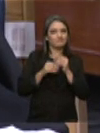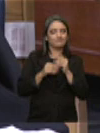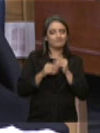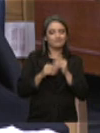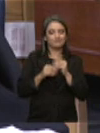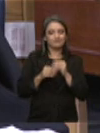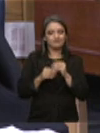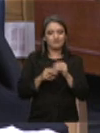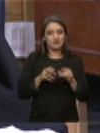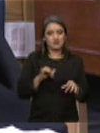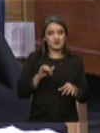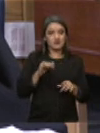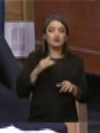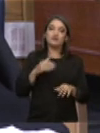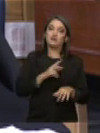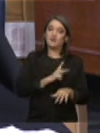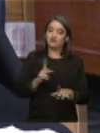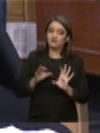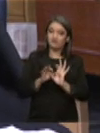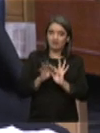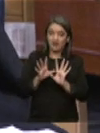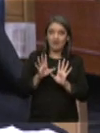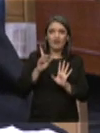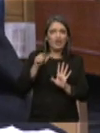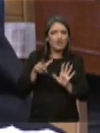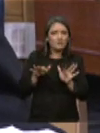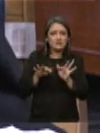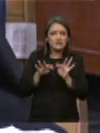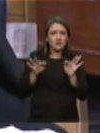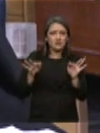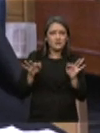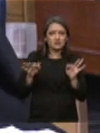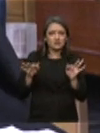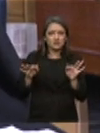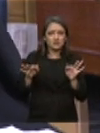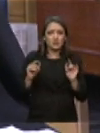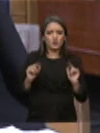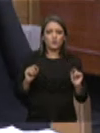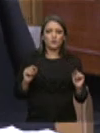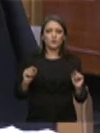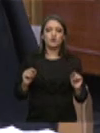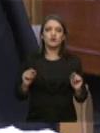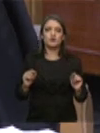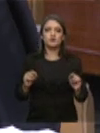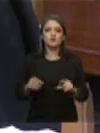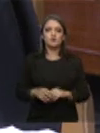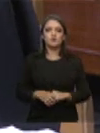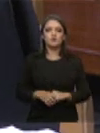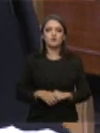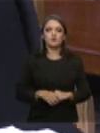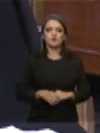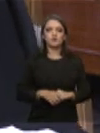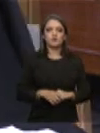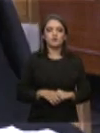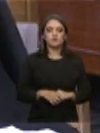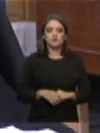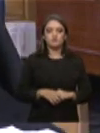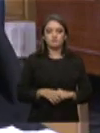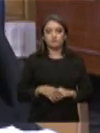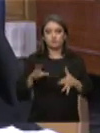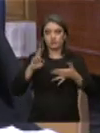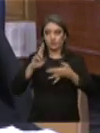Excelência e o colegiado me permitirem, e ela é bastante singela, no sentido de reconhecer que no